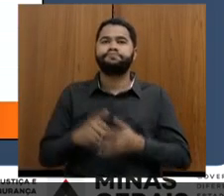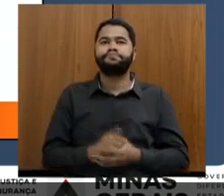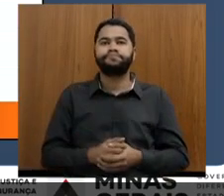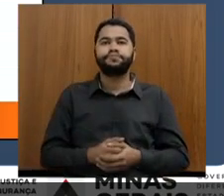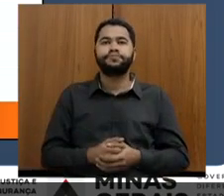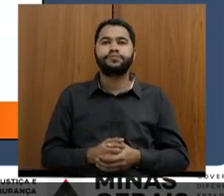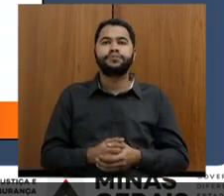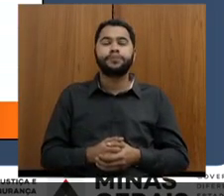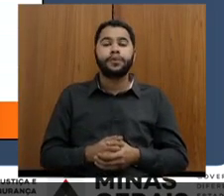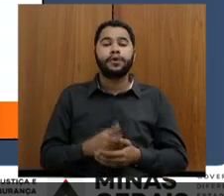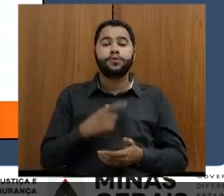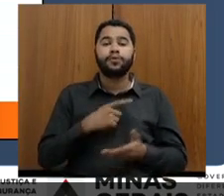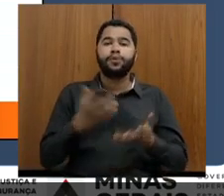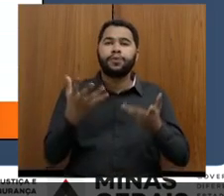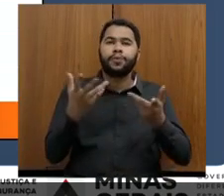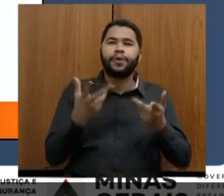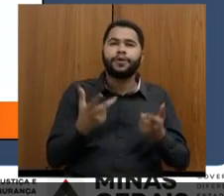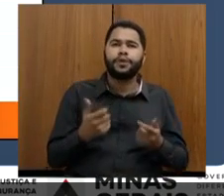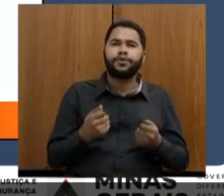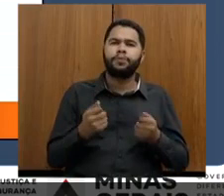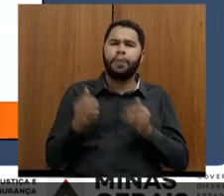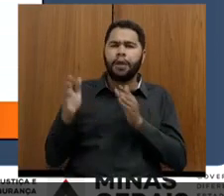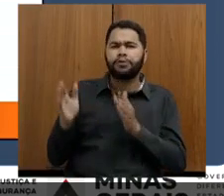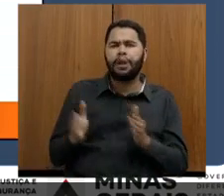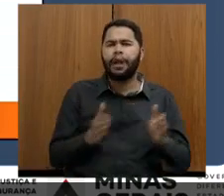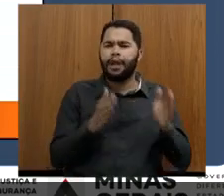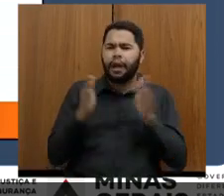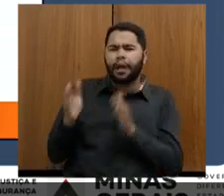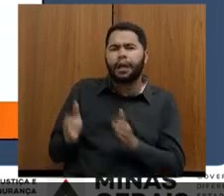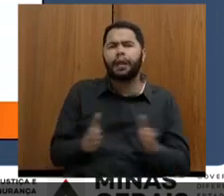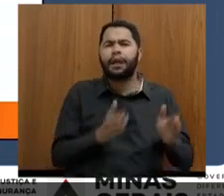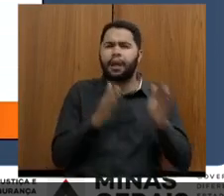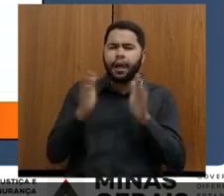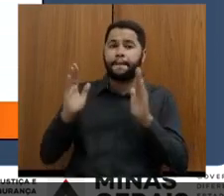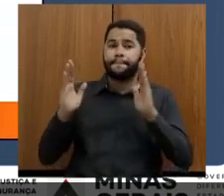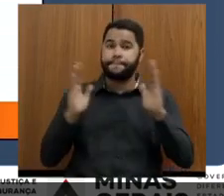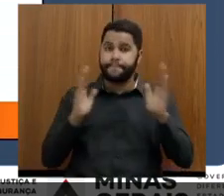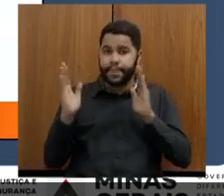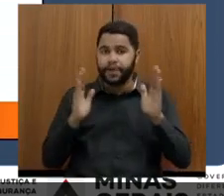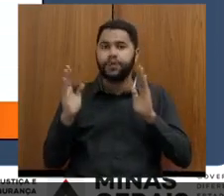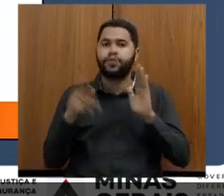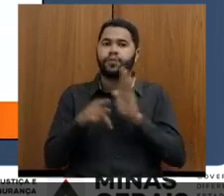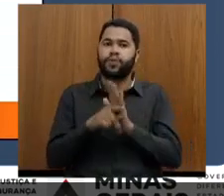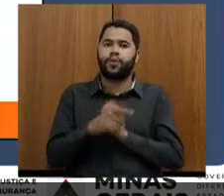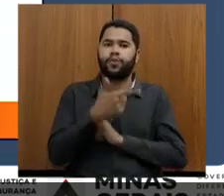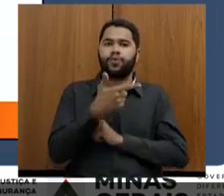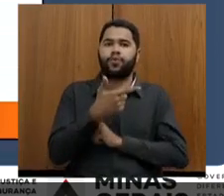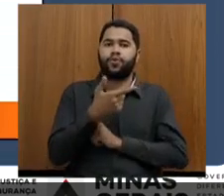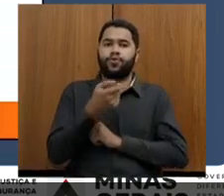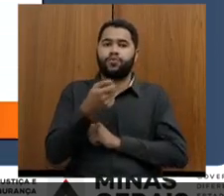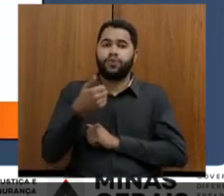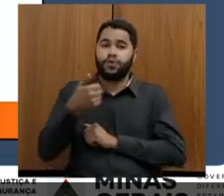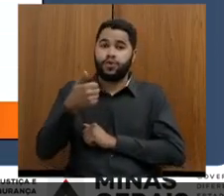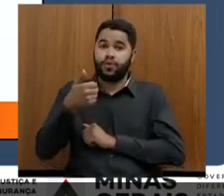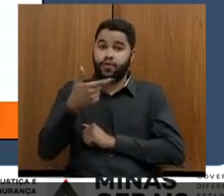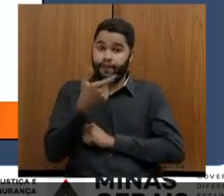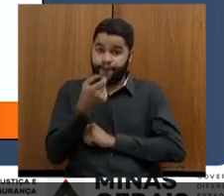nós tivemos um atendimento bastante intenso durante todo o período e durante os anos de